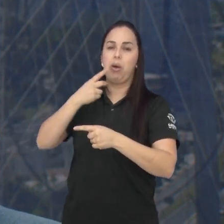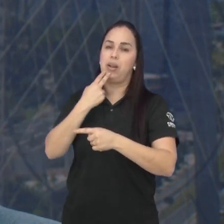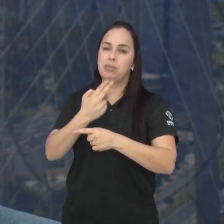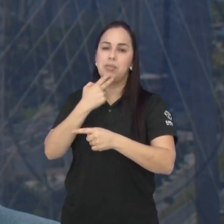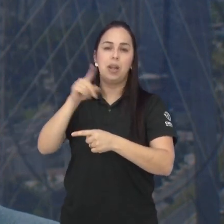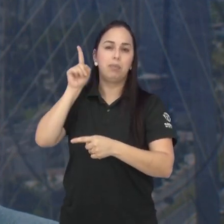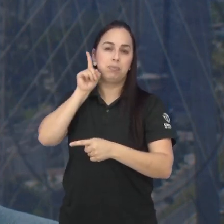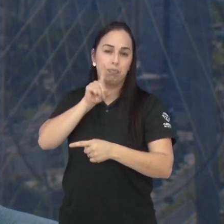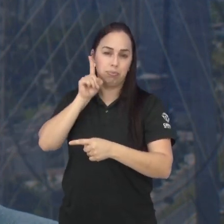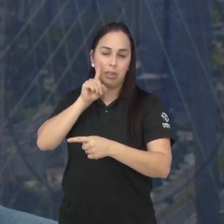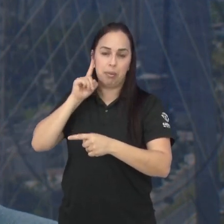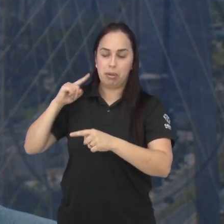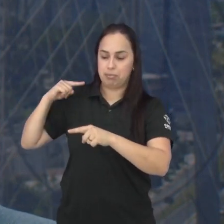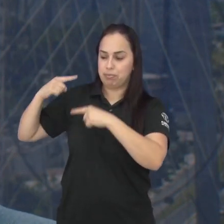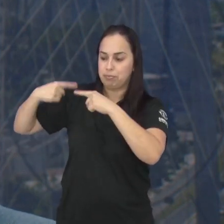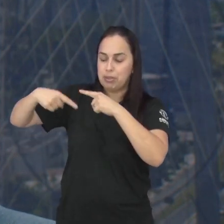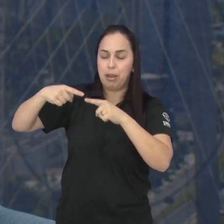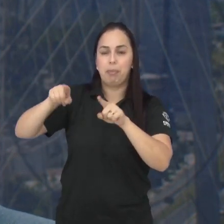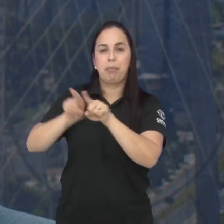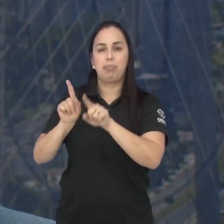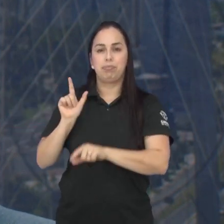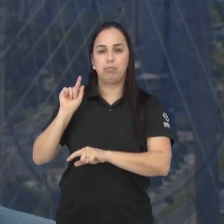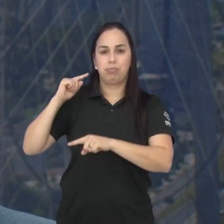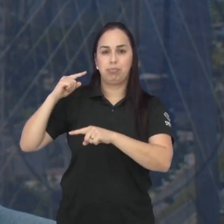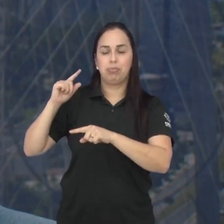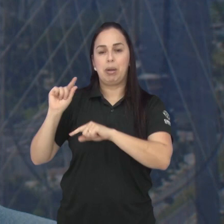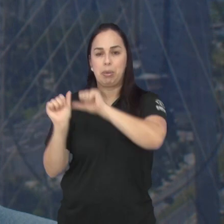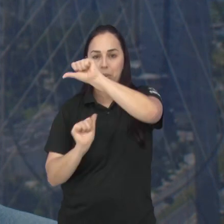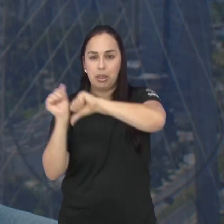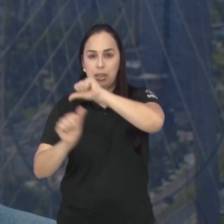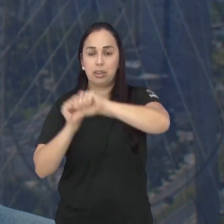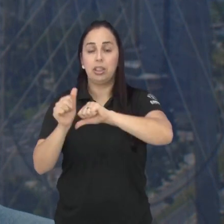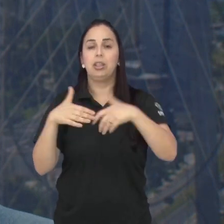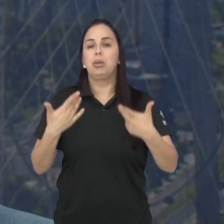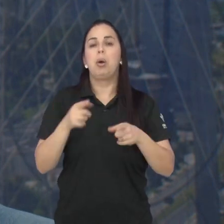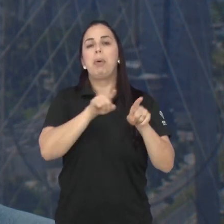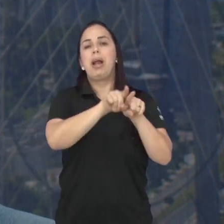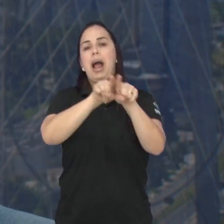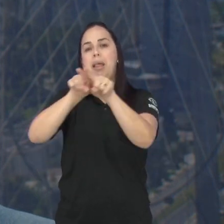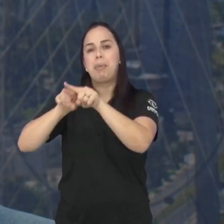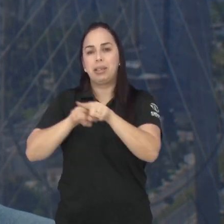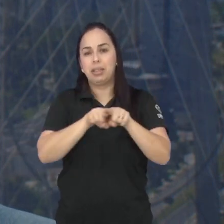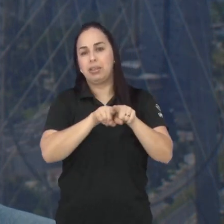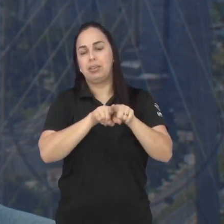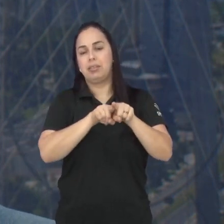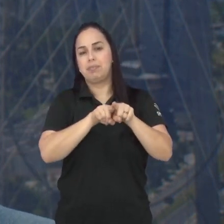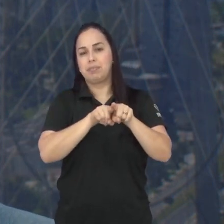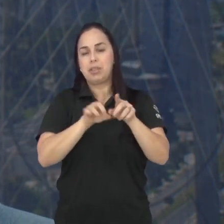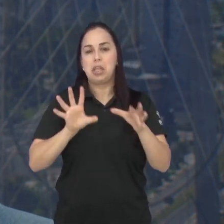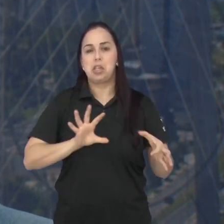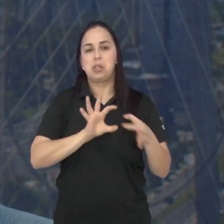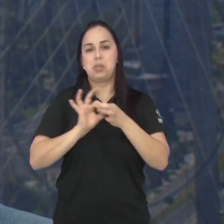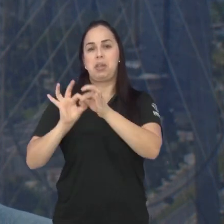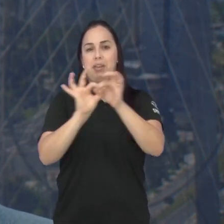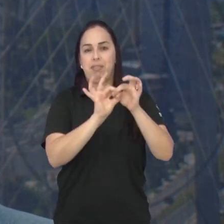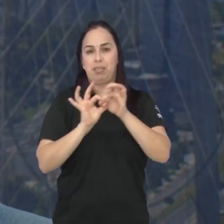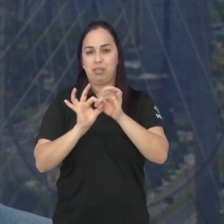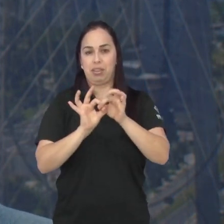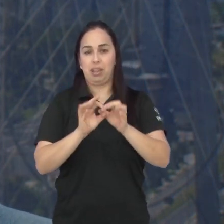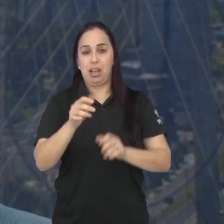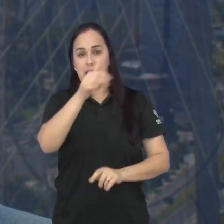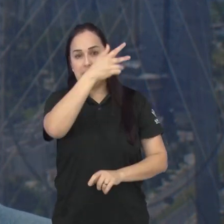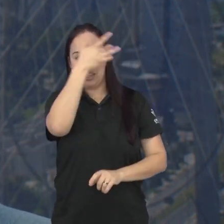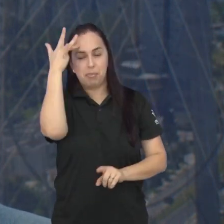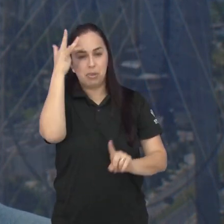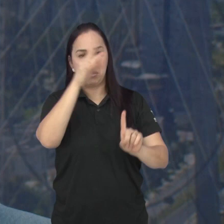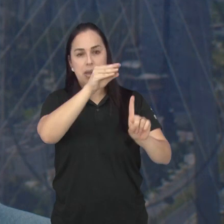uma palavra nova, mas como que, então, a irmandade, a fraternidade entre essas vulneráveis,